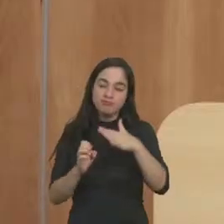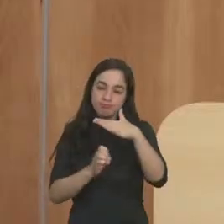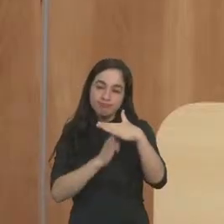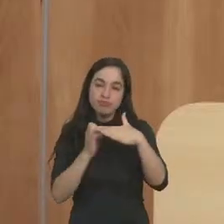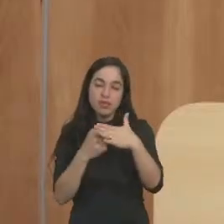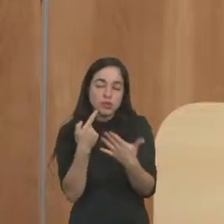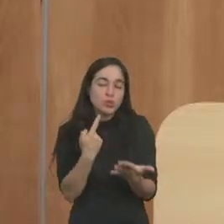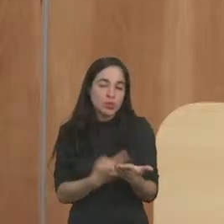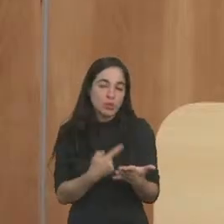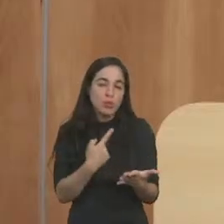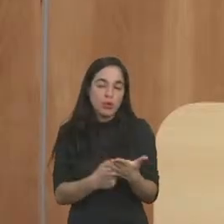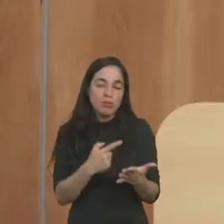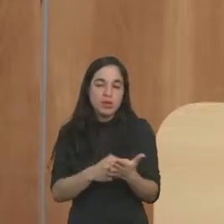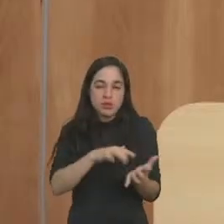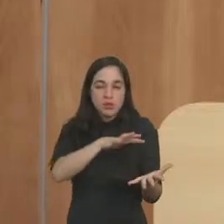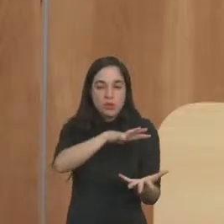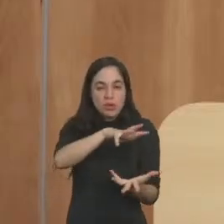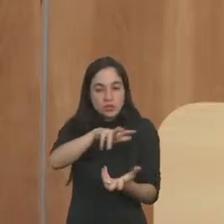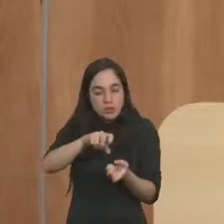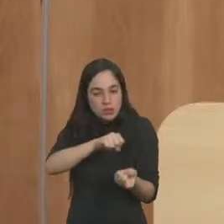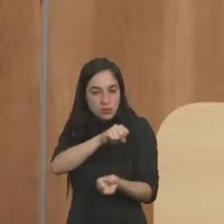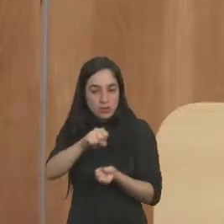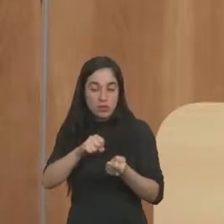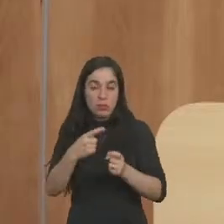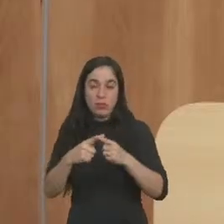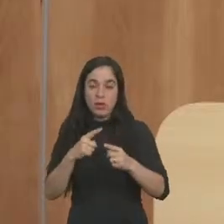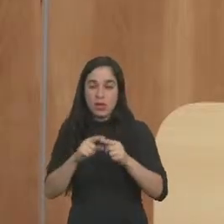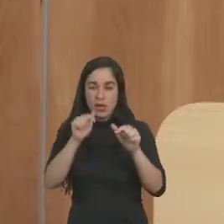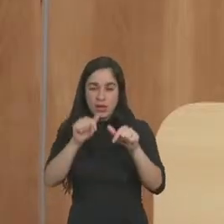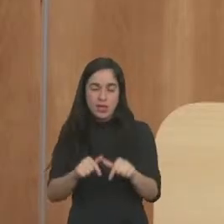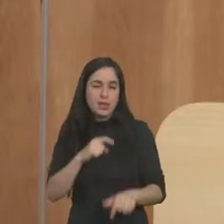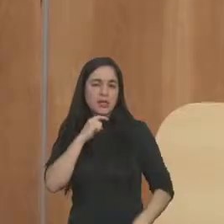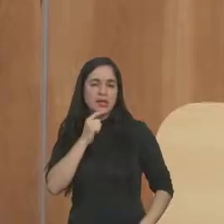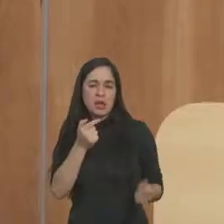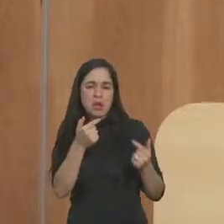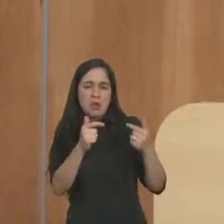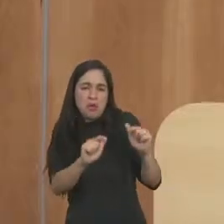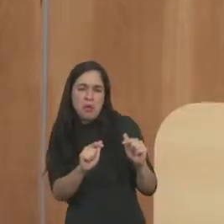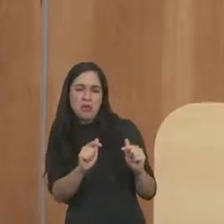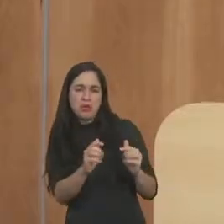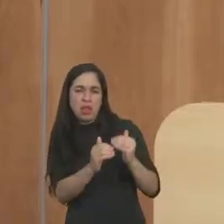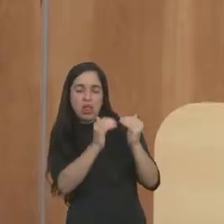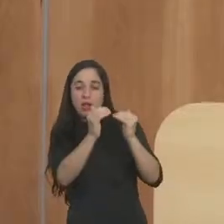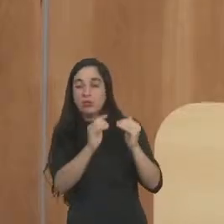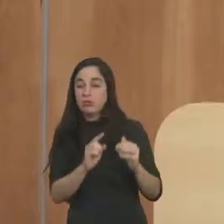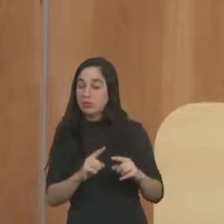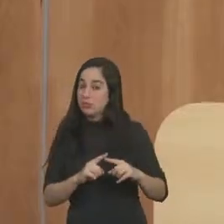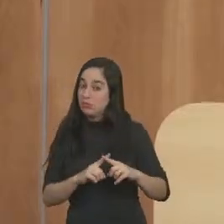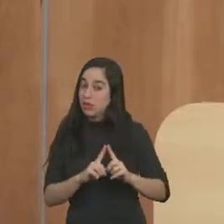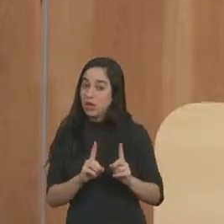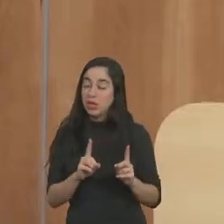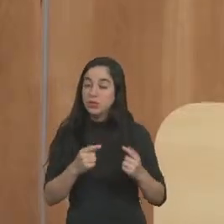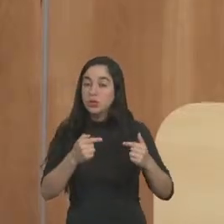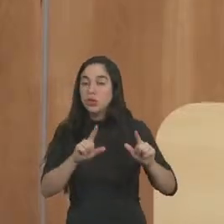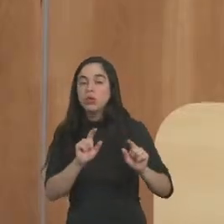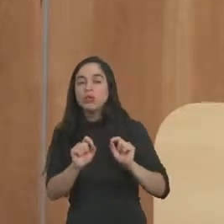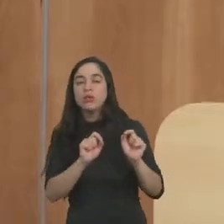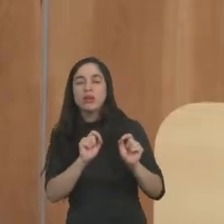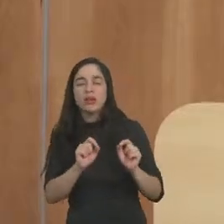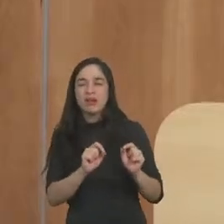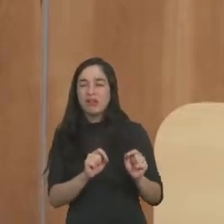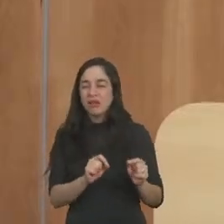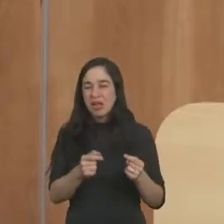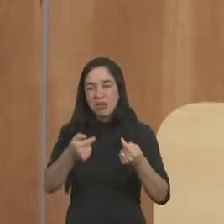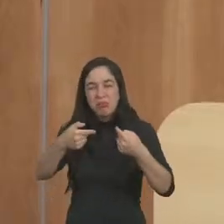sustentabilidade. Porque aqui ninguém é contra o desenvolvimento, mas contra o desenvolvimento desordenado e agressivo ao próprio meio